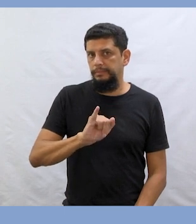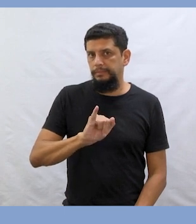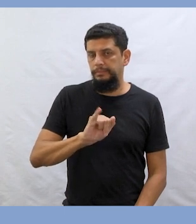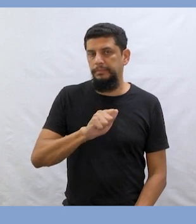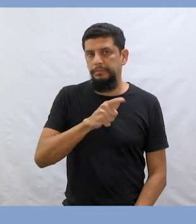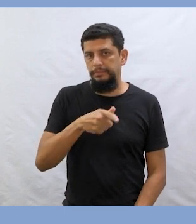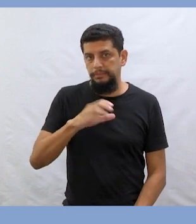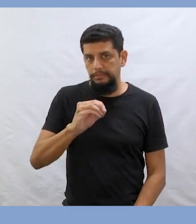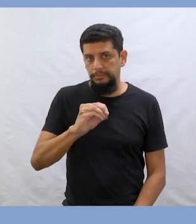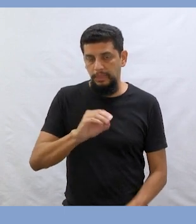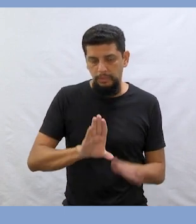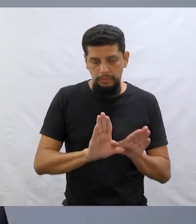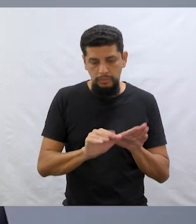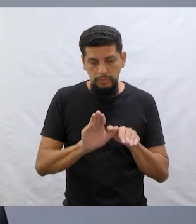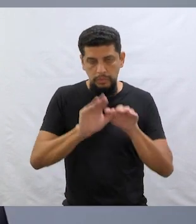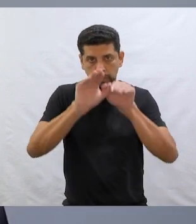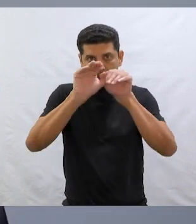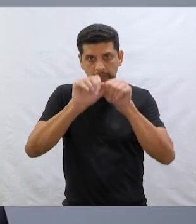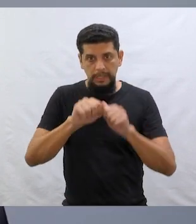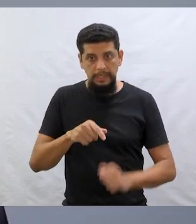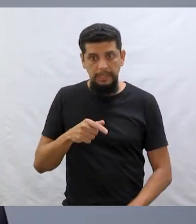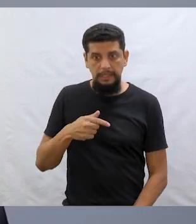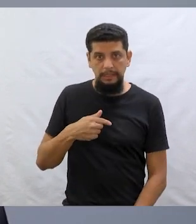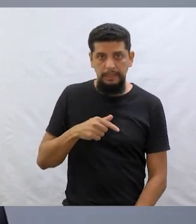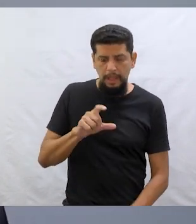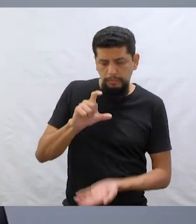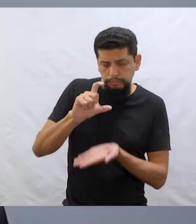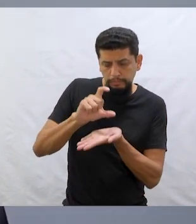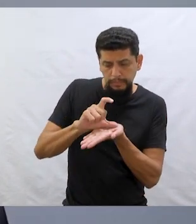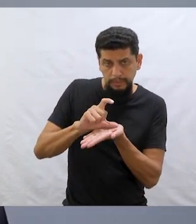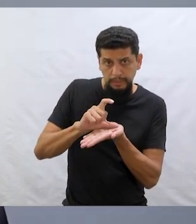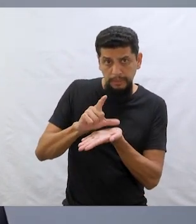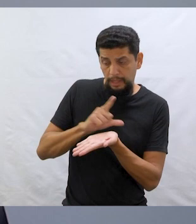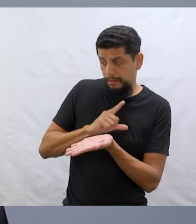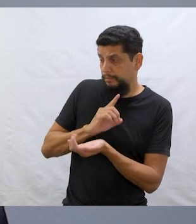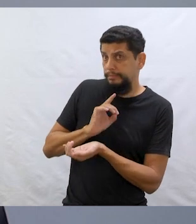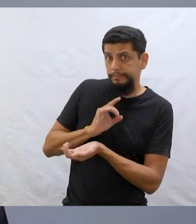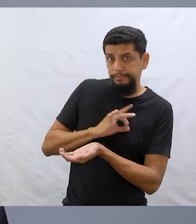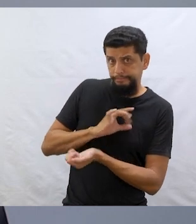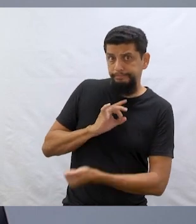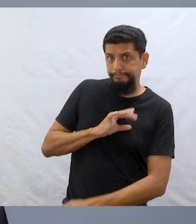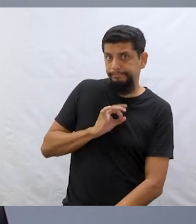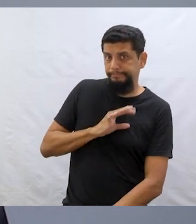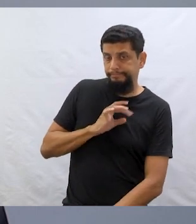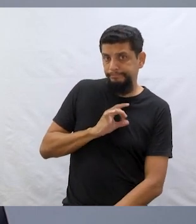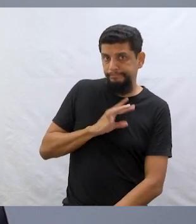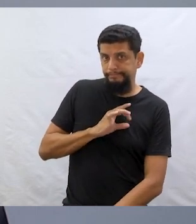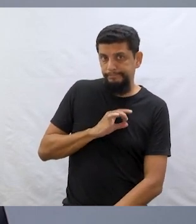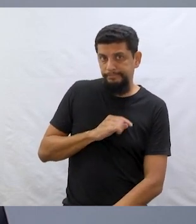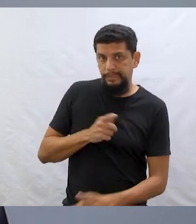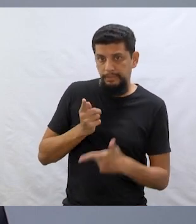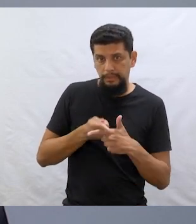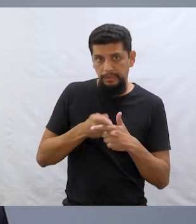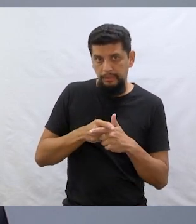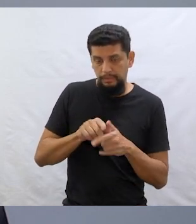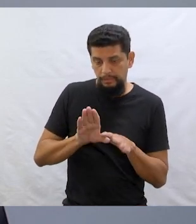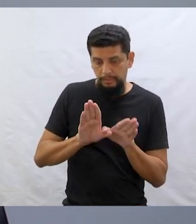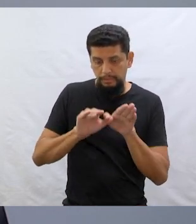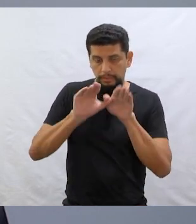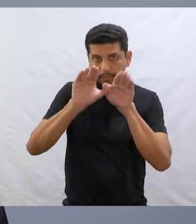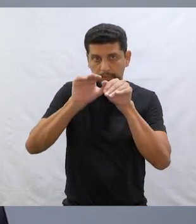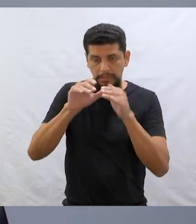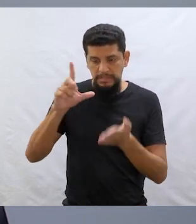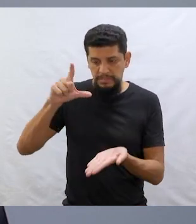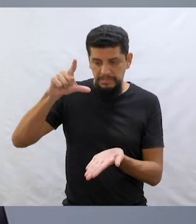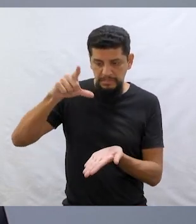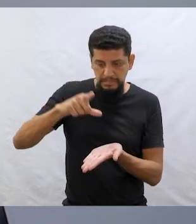bem grande. E como ele é pequenininho, ele tem muito medo do gavião, porque o gavião pode ir lá